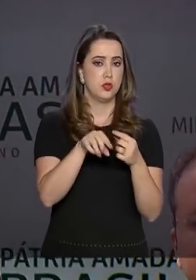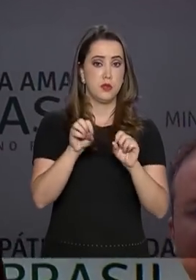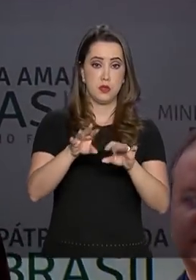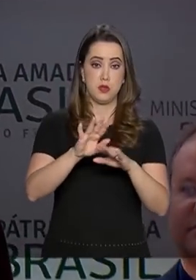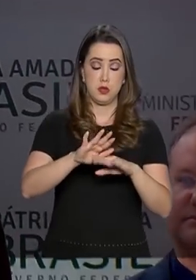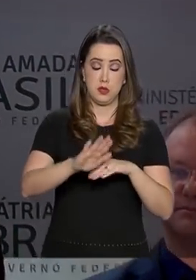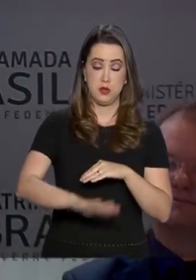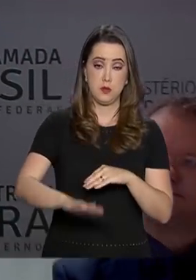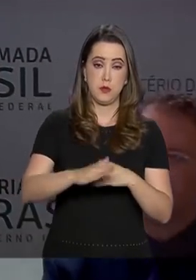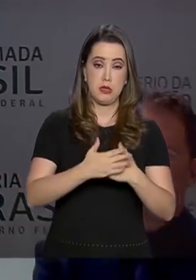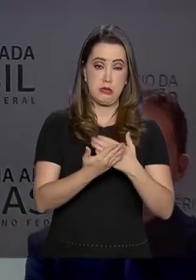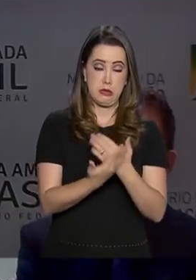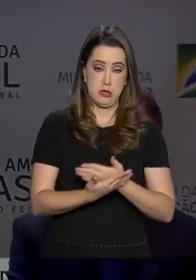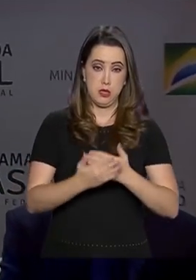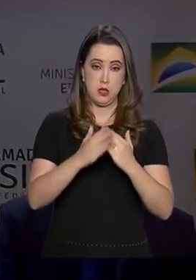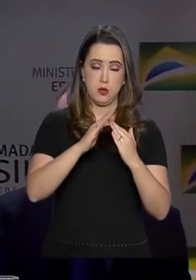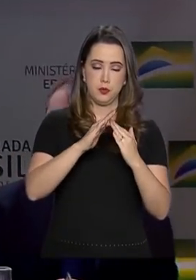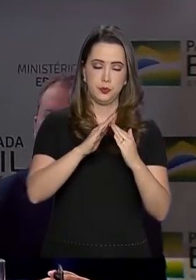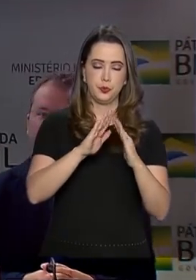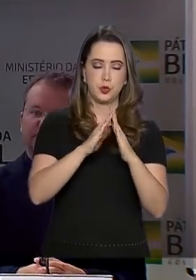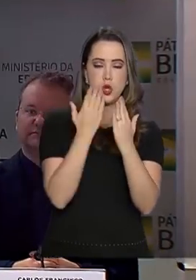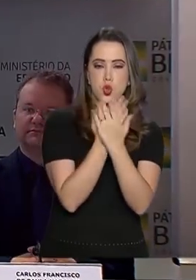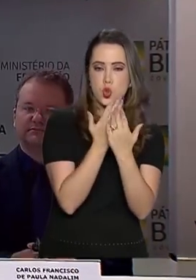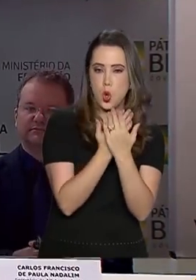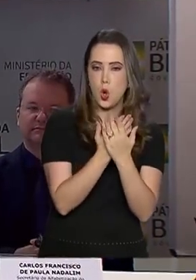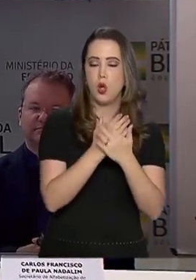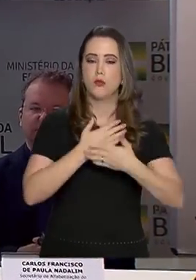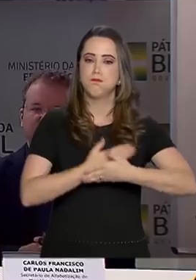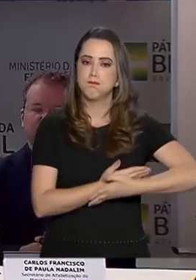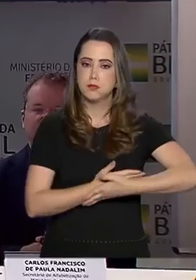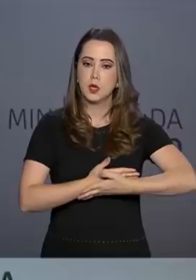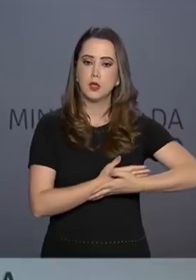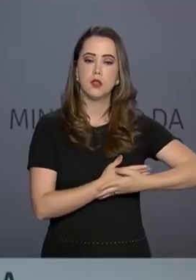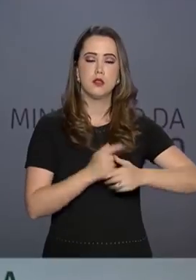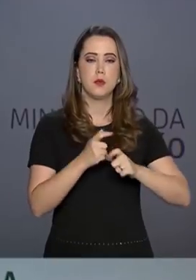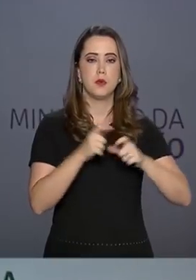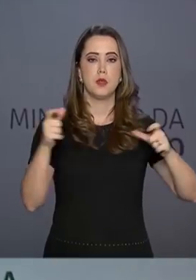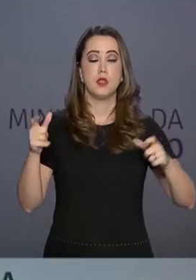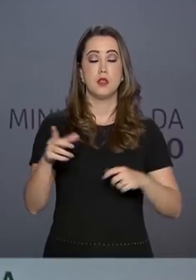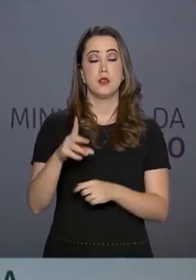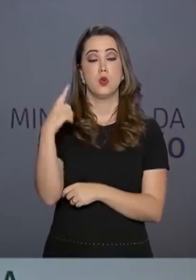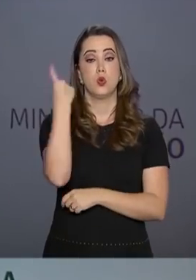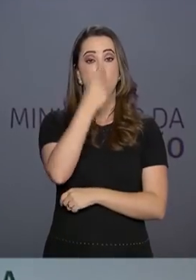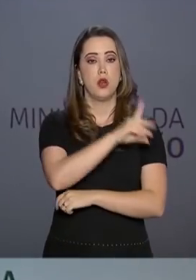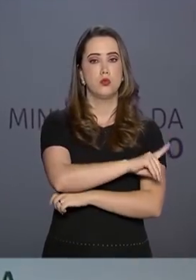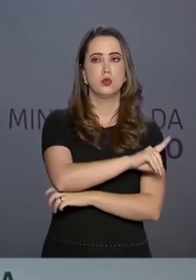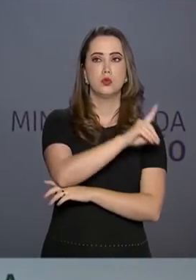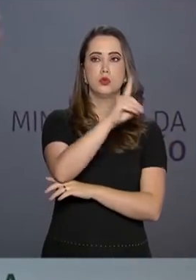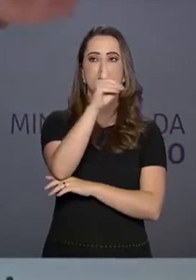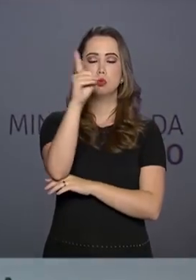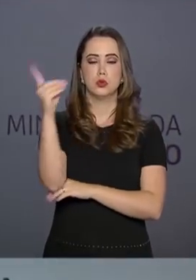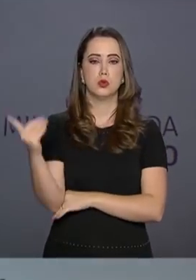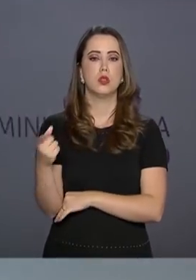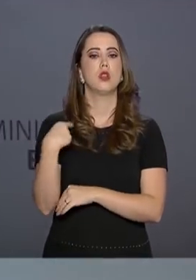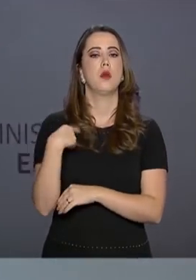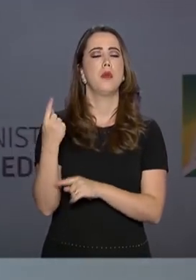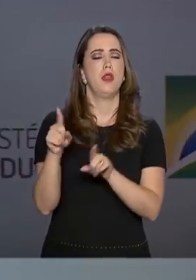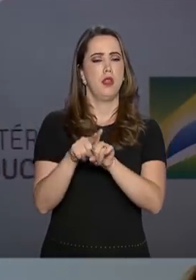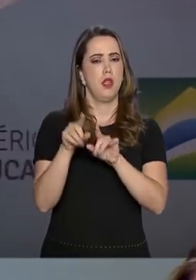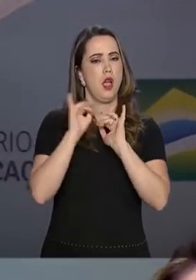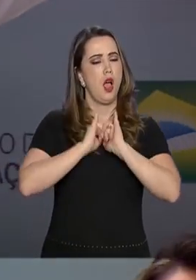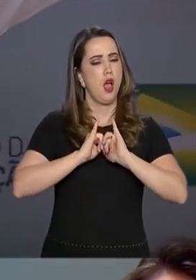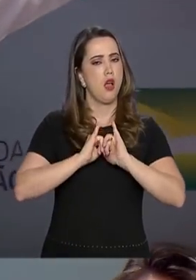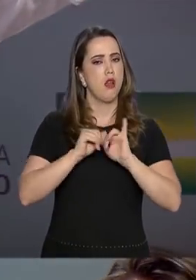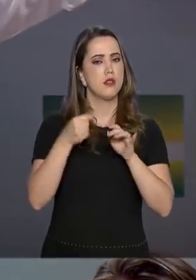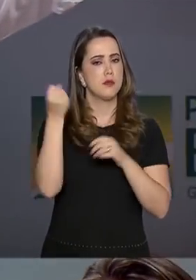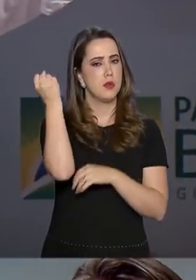no ensino técnico e a ampliação da rede de escolas em tempo integral. Weintraub quis esclarecer alguns anúncios que foram mal